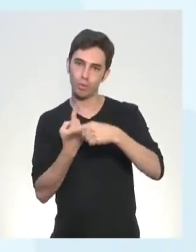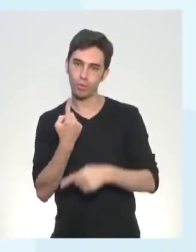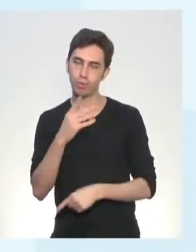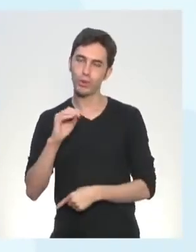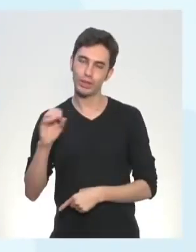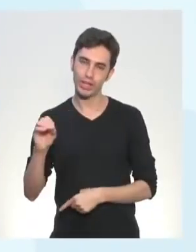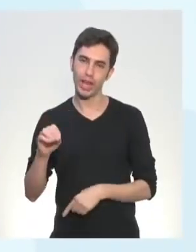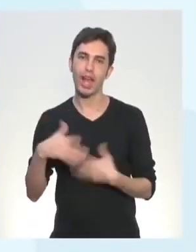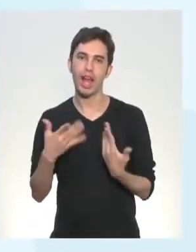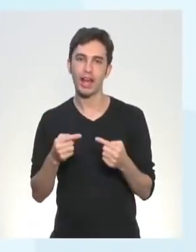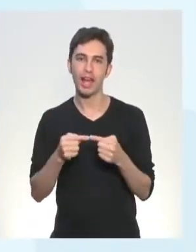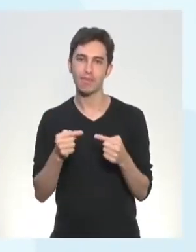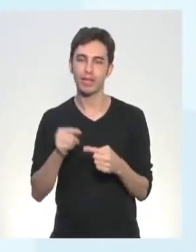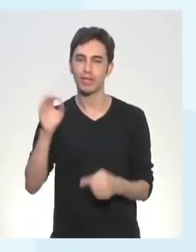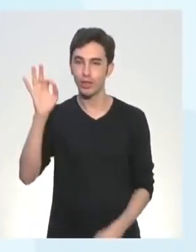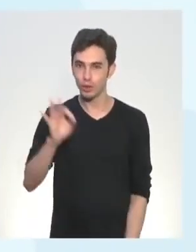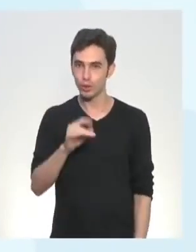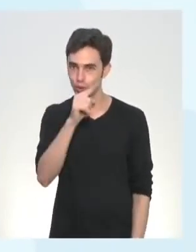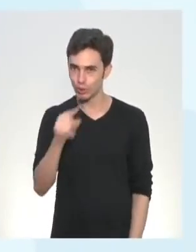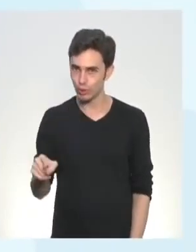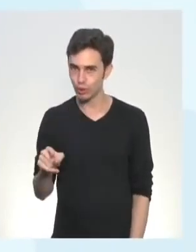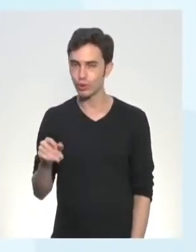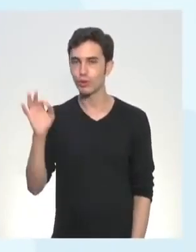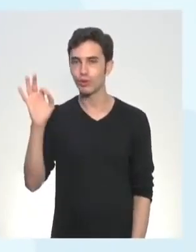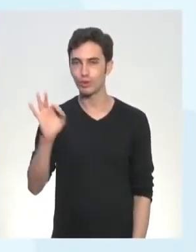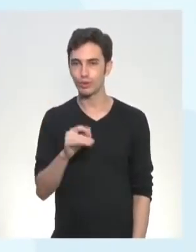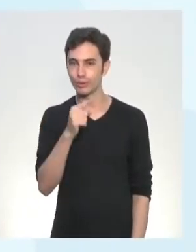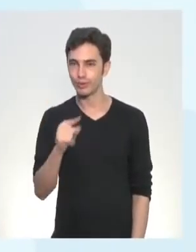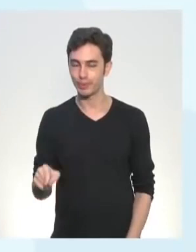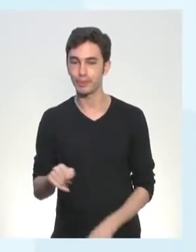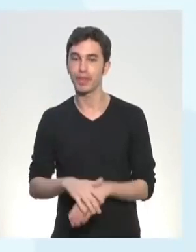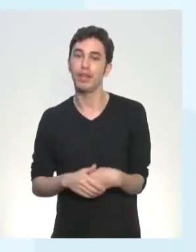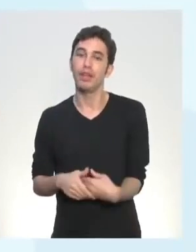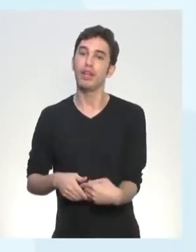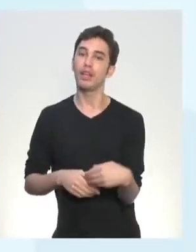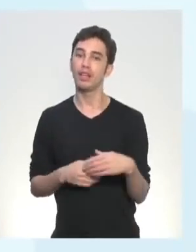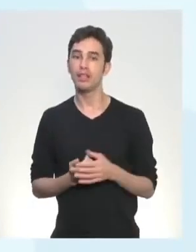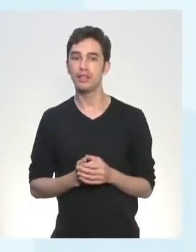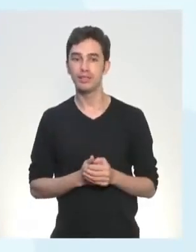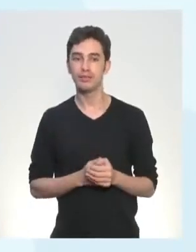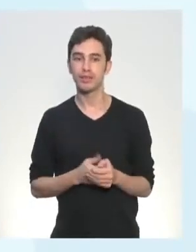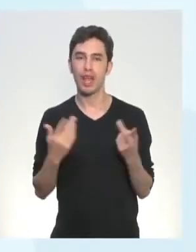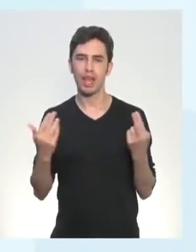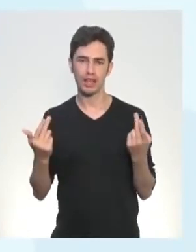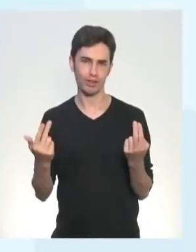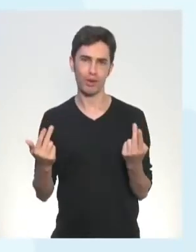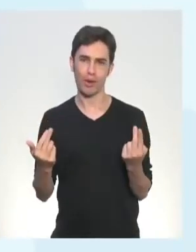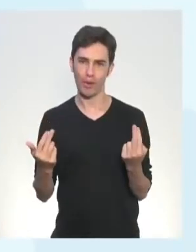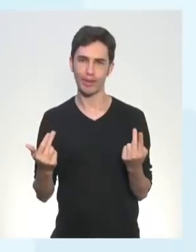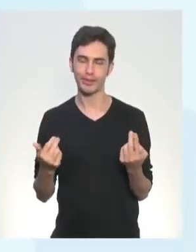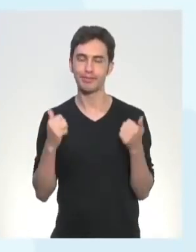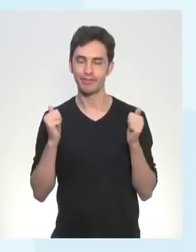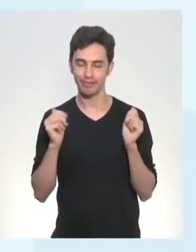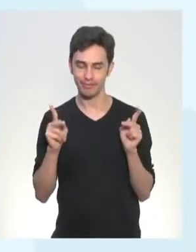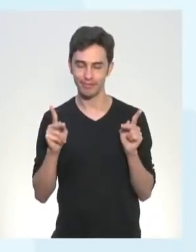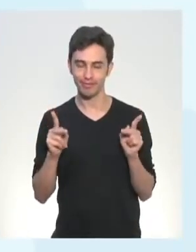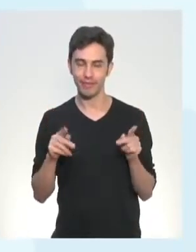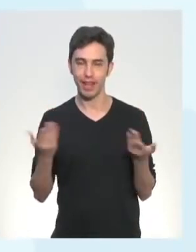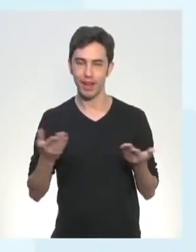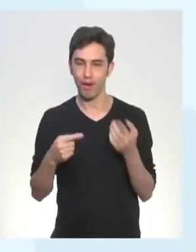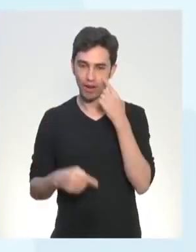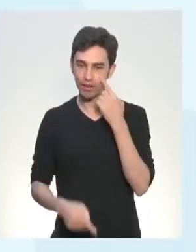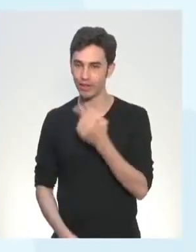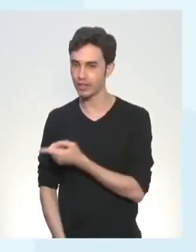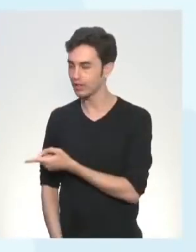de porcentagem. Então 3 sobre 100 é 3% e 25% é 25 sobre 100. Ok. Vou olhar aqui esse outro de baixo,